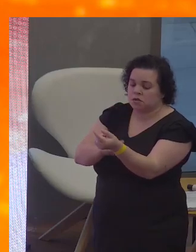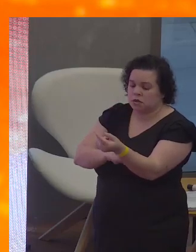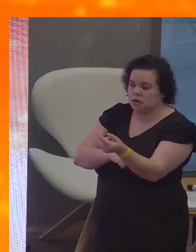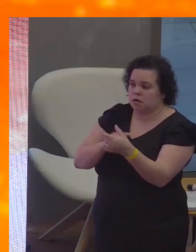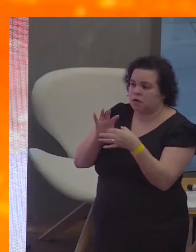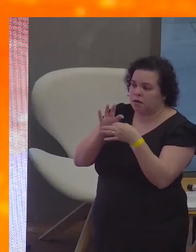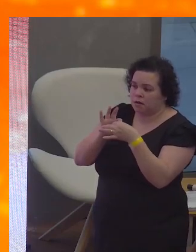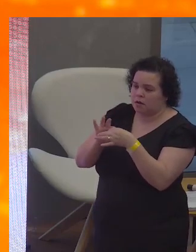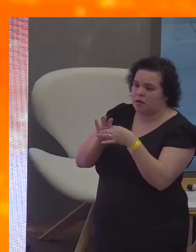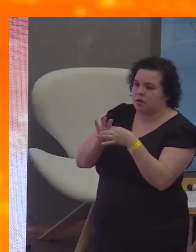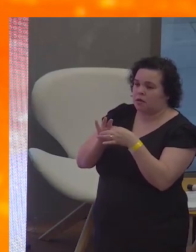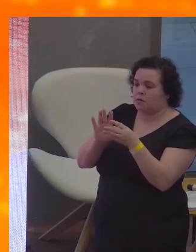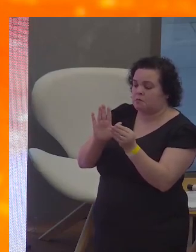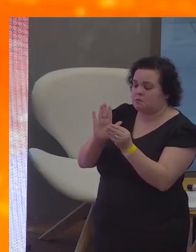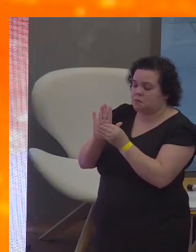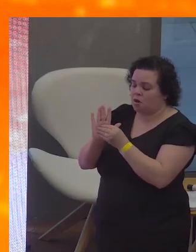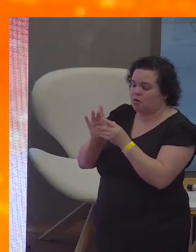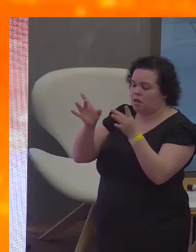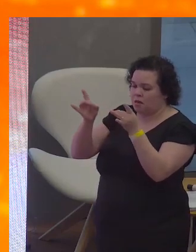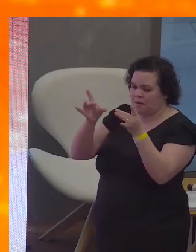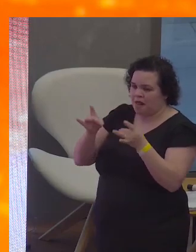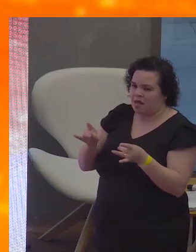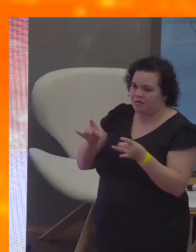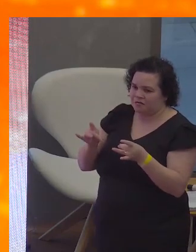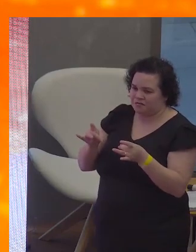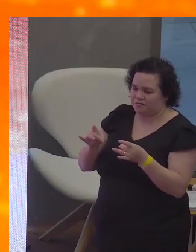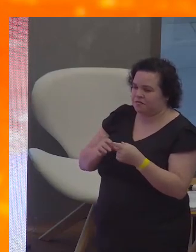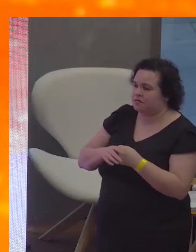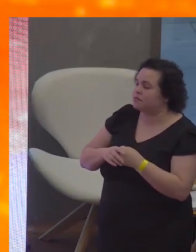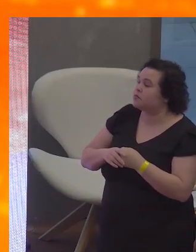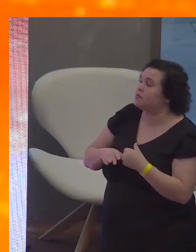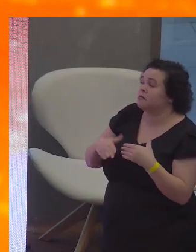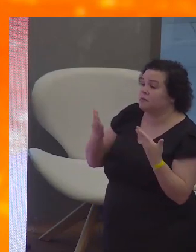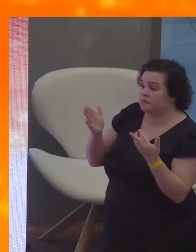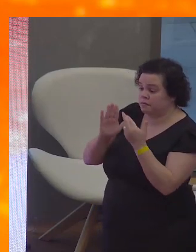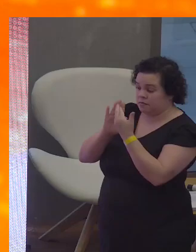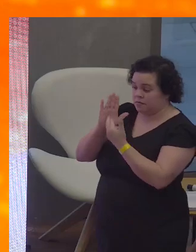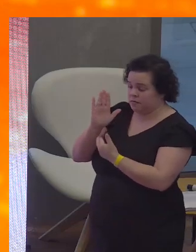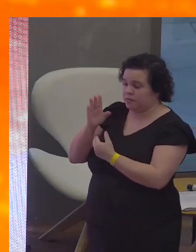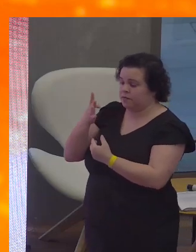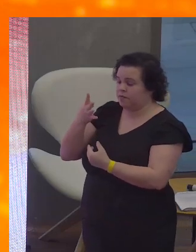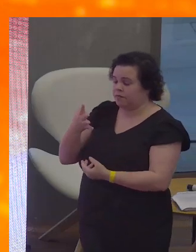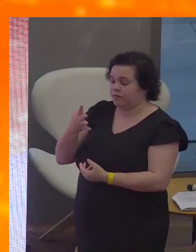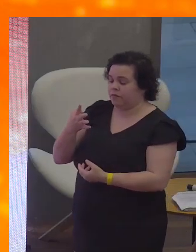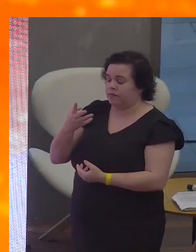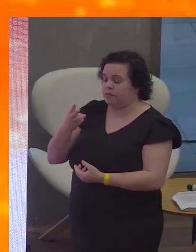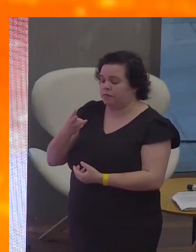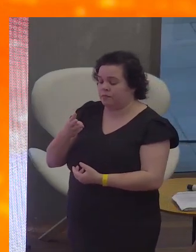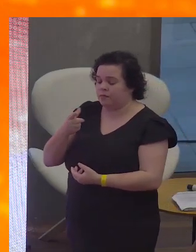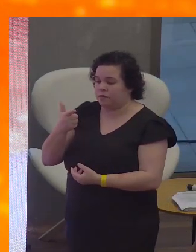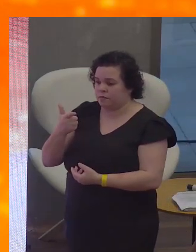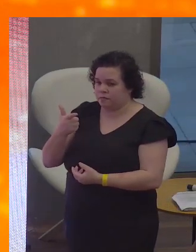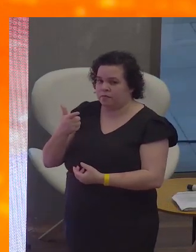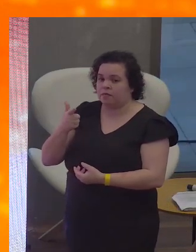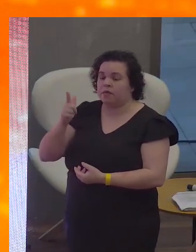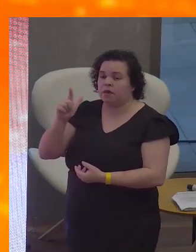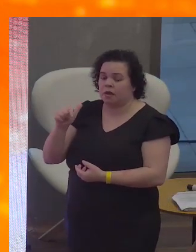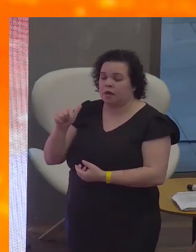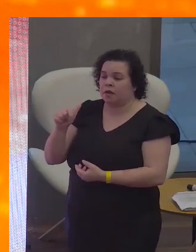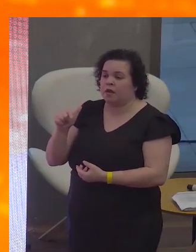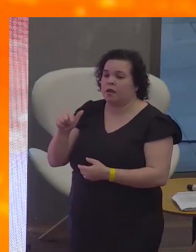alegação na embalagem do produto. Então, esse regulamento 432, ele é